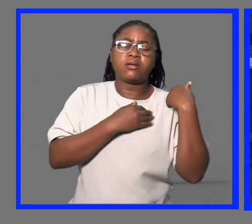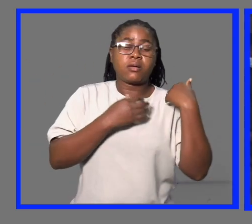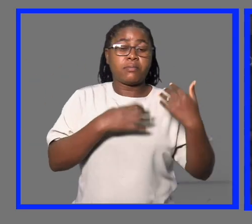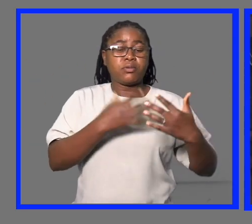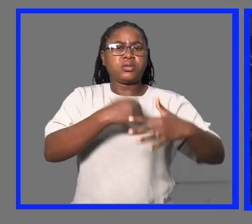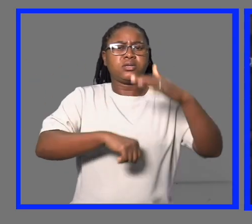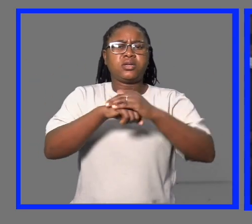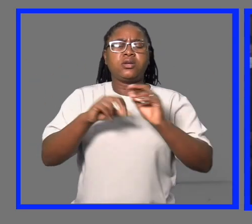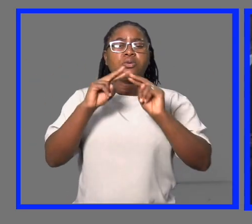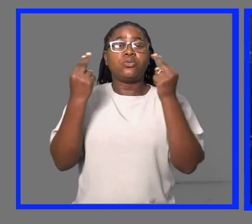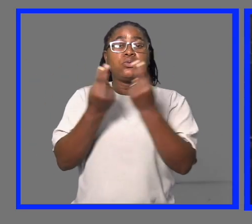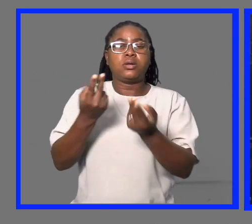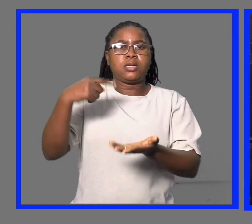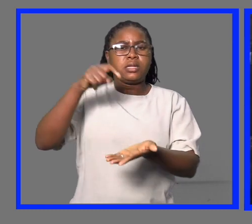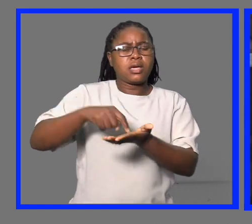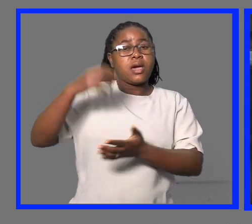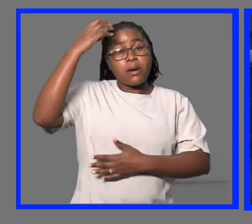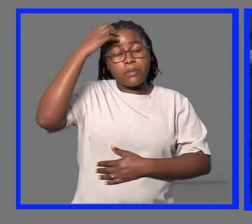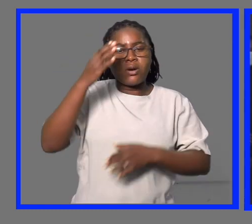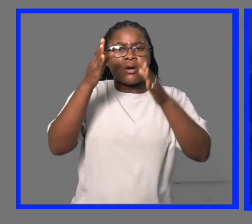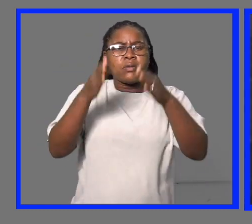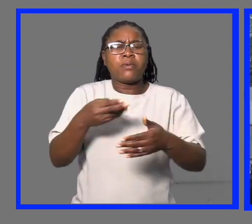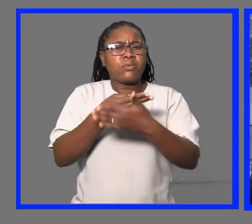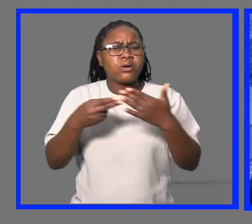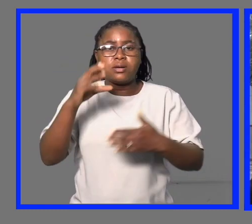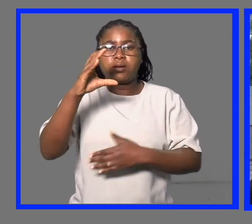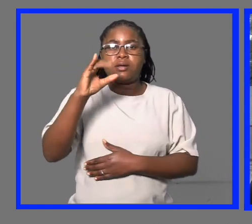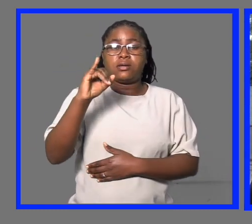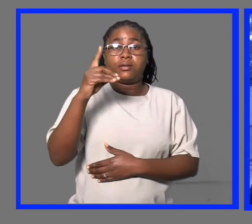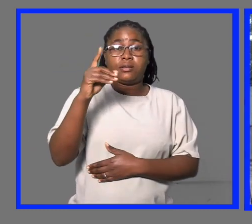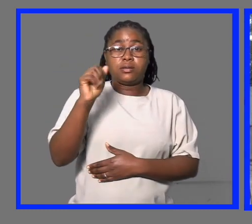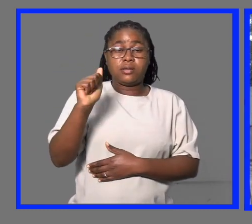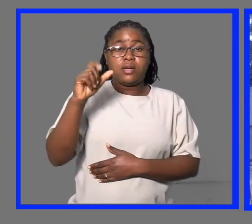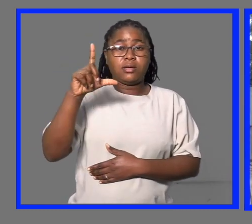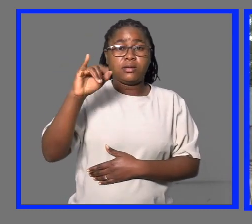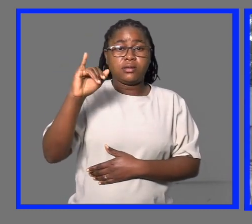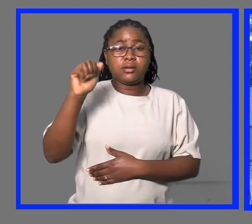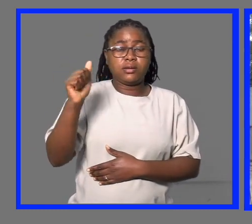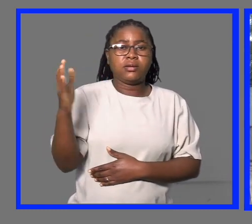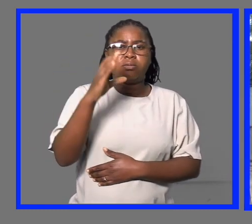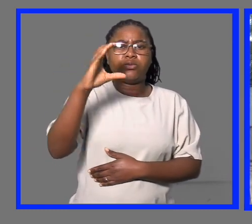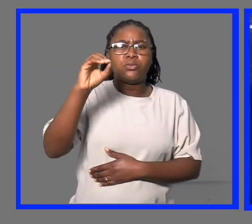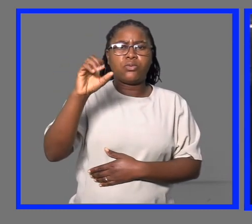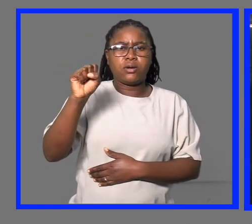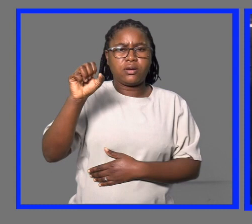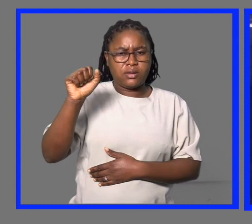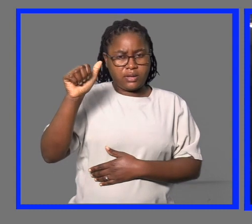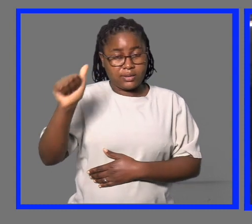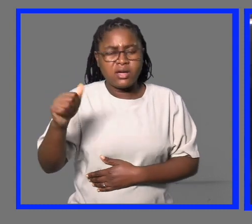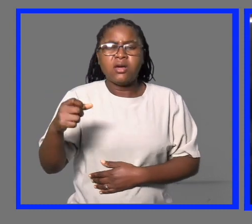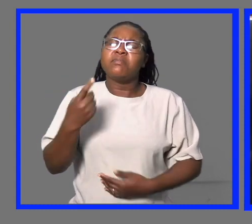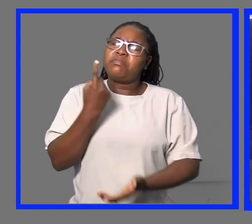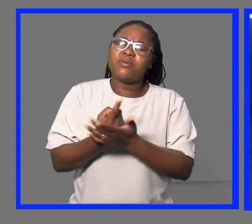O evento foi testemunhado pela vereadora da ação social da cidade de Maputo, Cidália Rosa, que